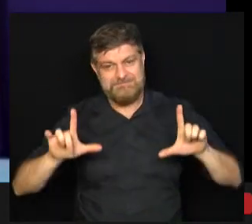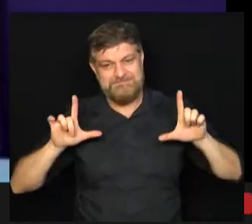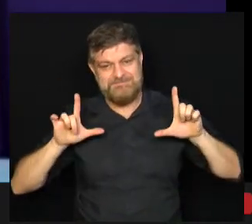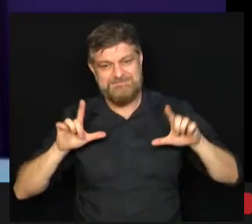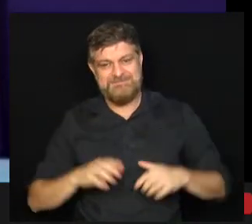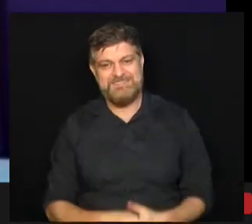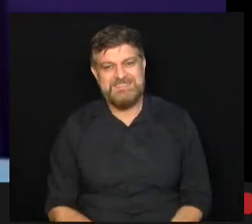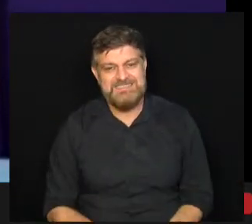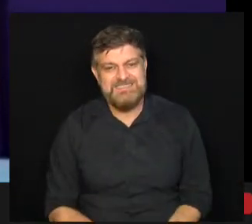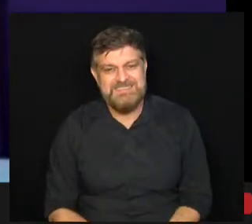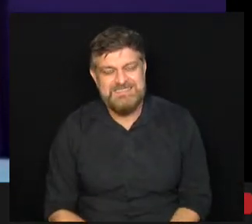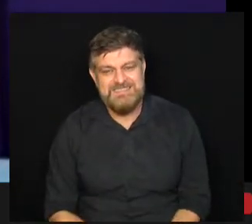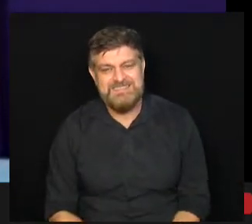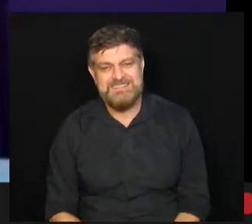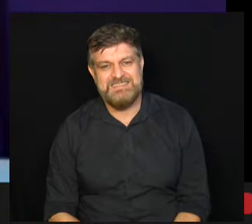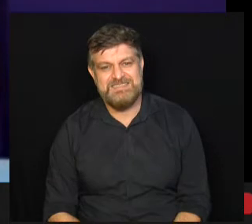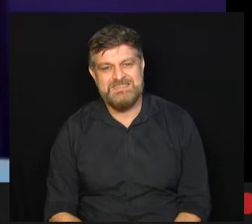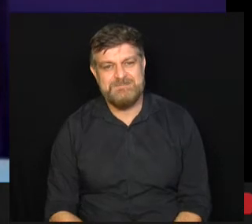isso.